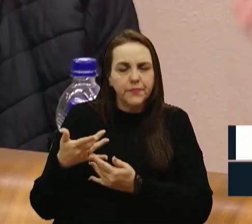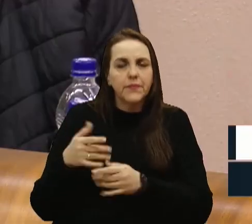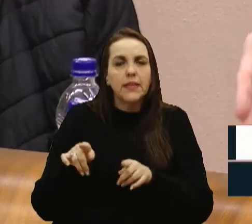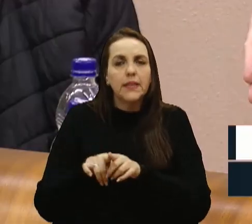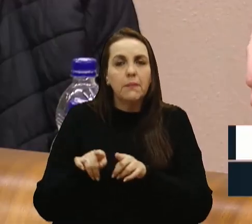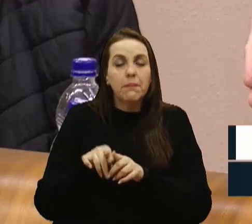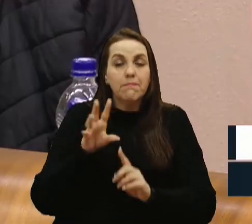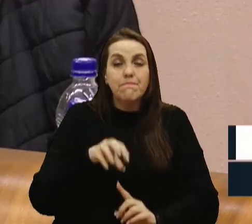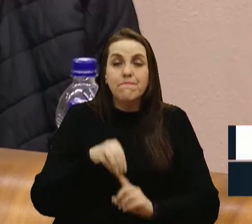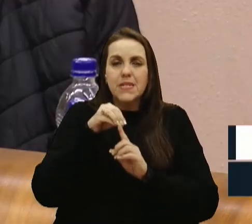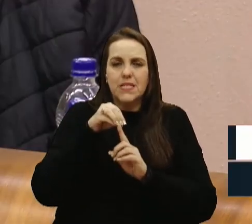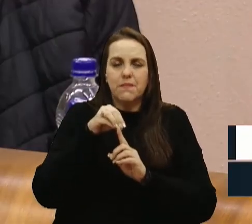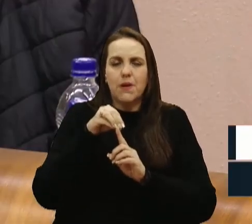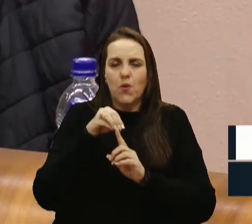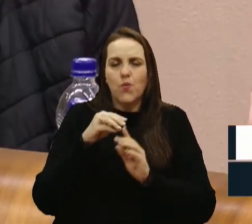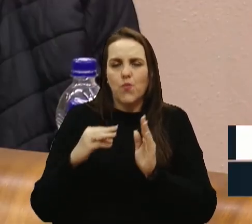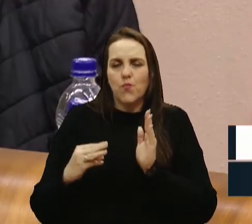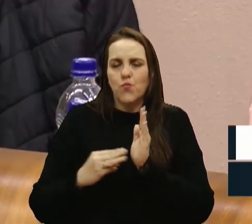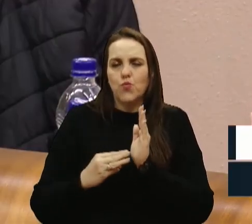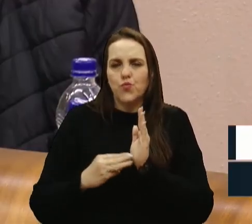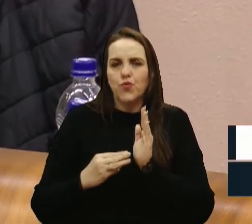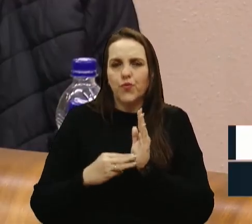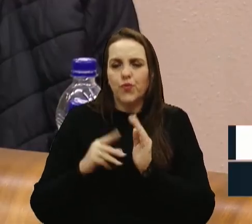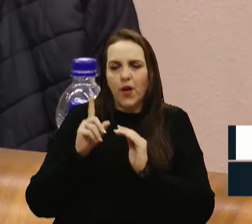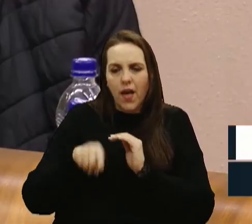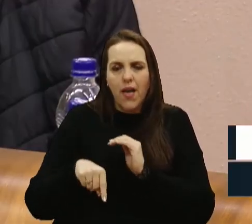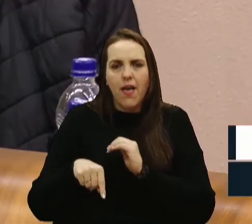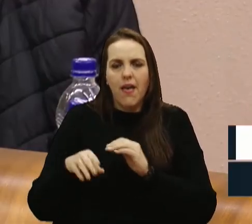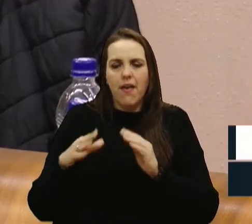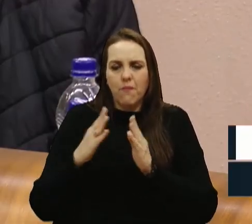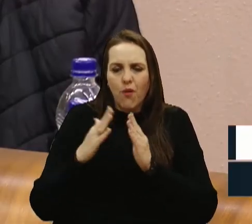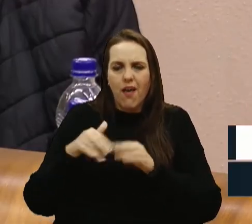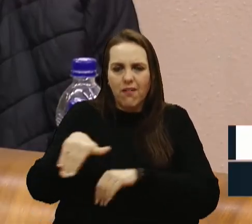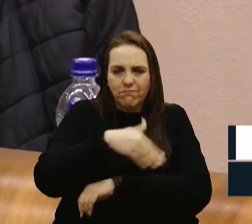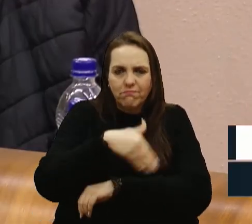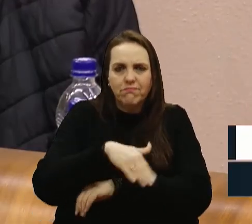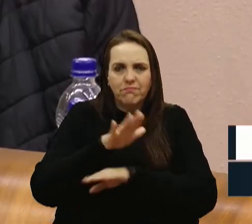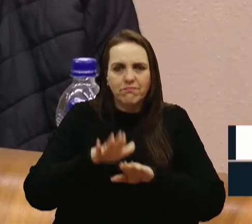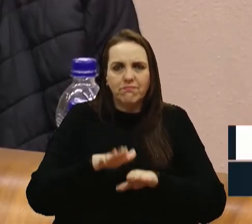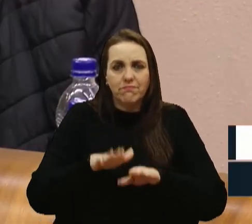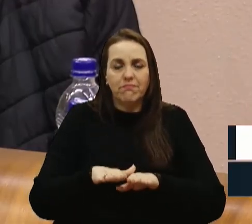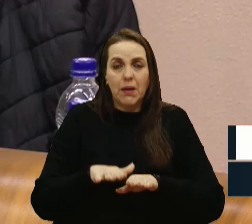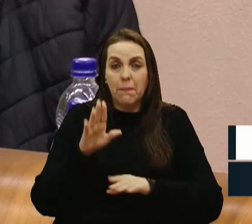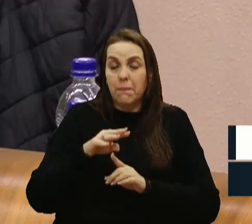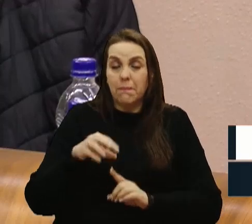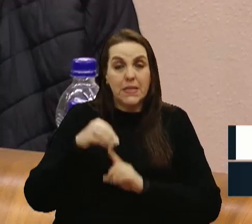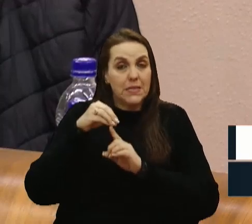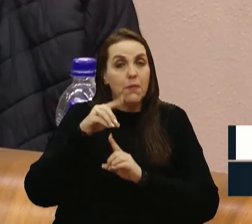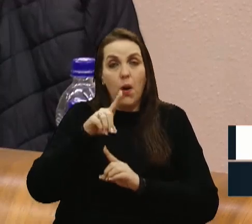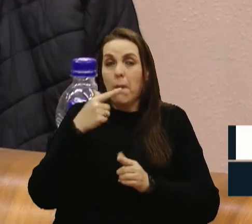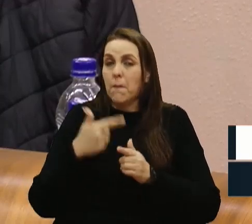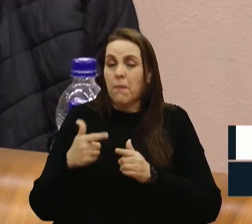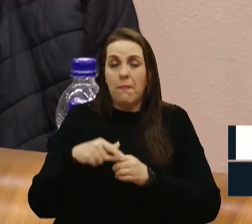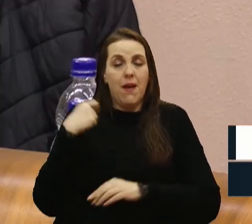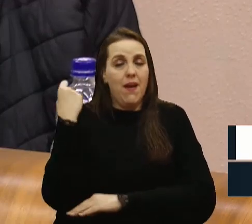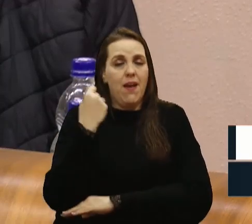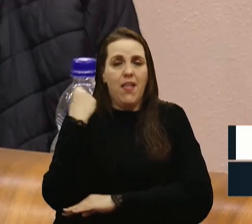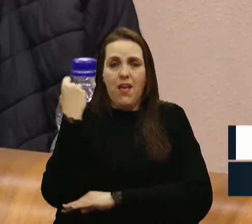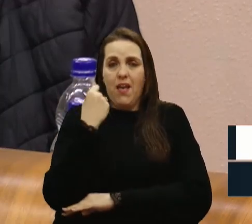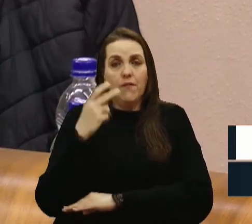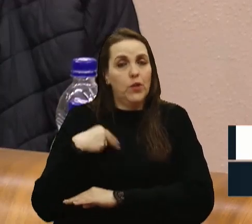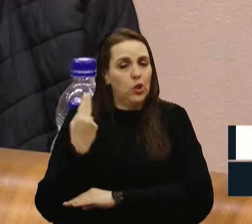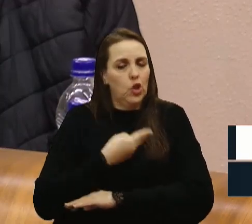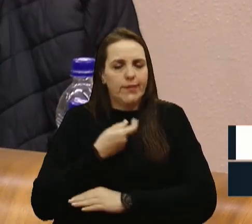principal motivo do morador estar na rua é aquele que eu já falei algumas vezes. E é um problema muito grave que a gente está